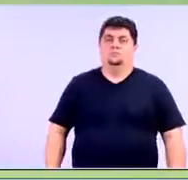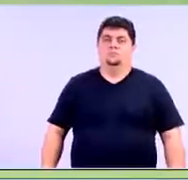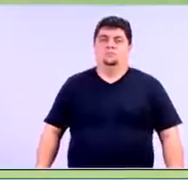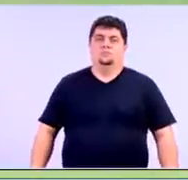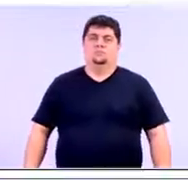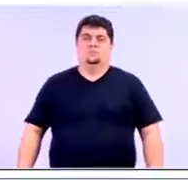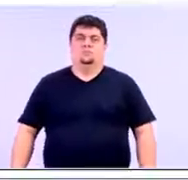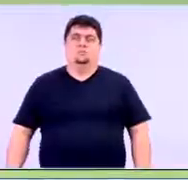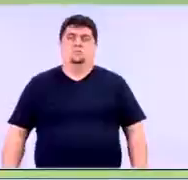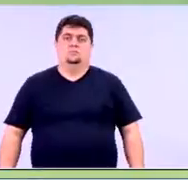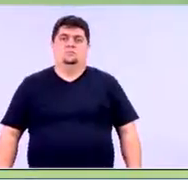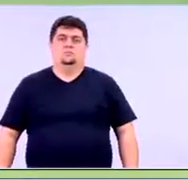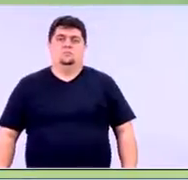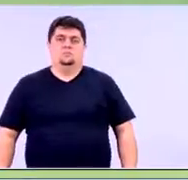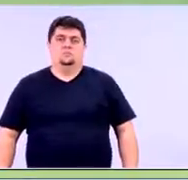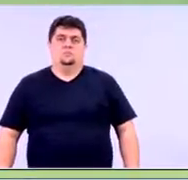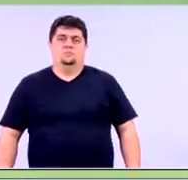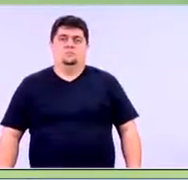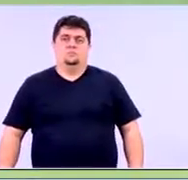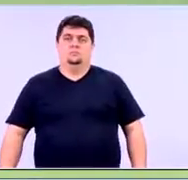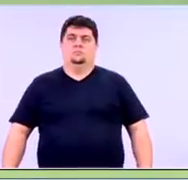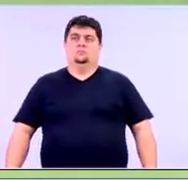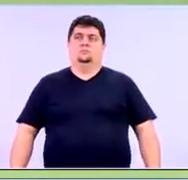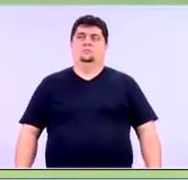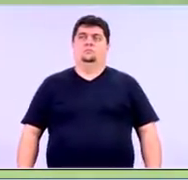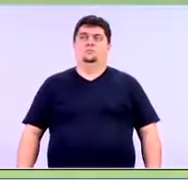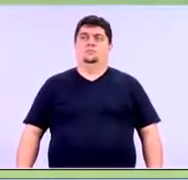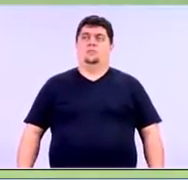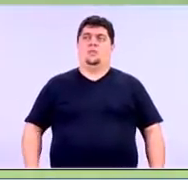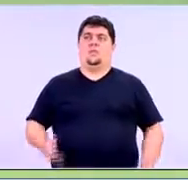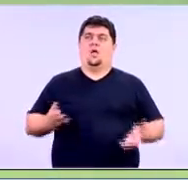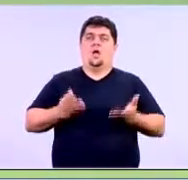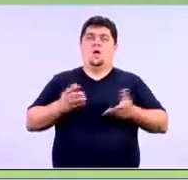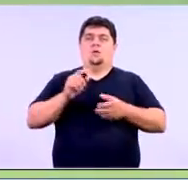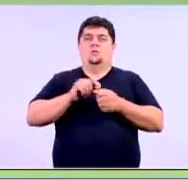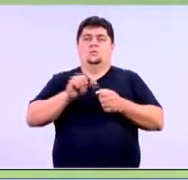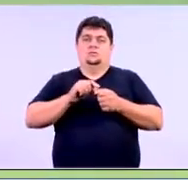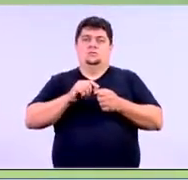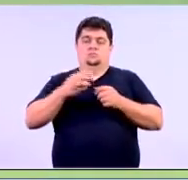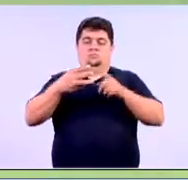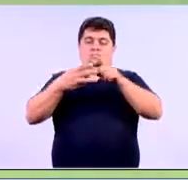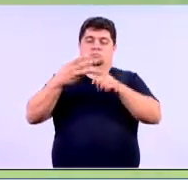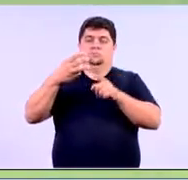aqui foi feito... Agora passaremos ao princípio da irretroatividade